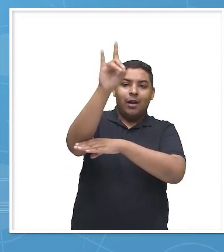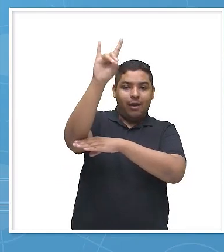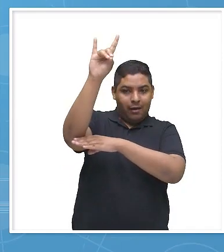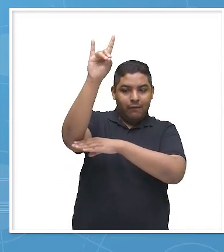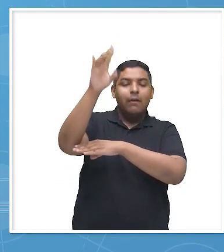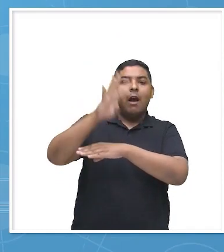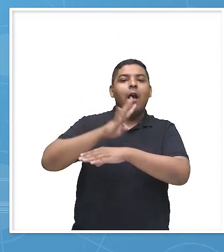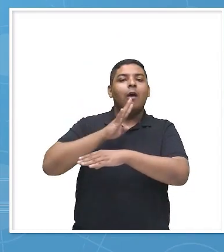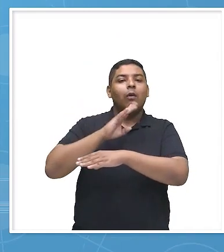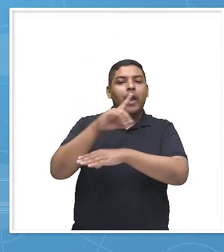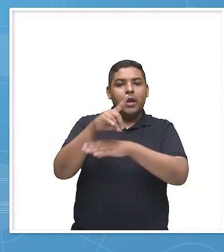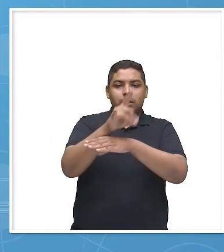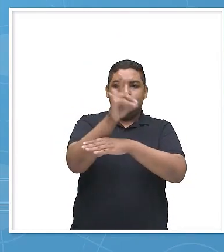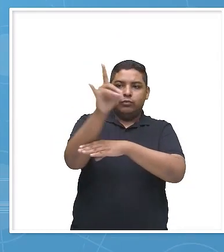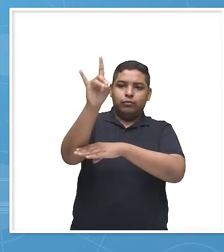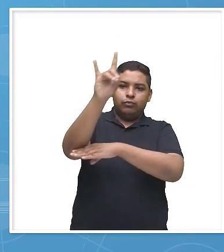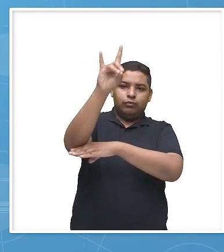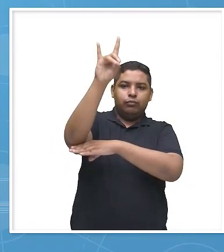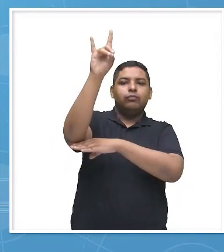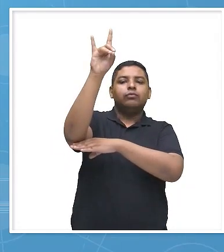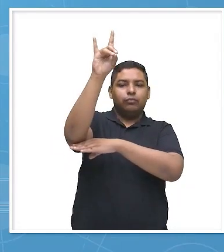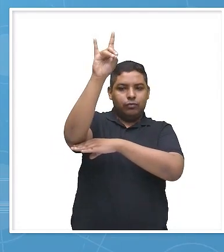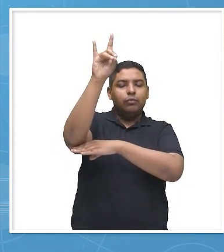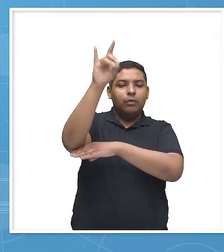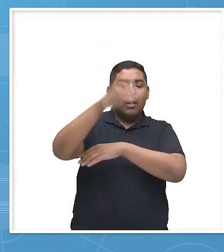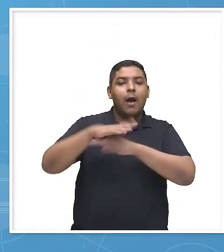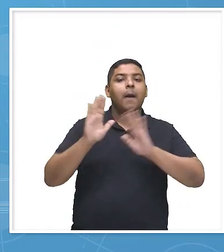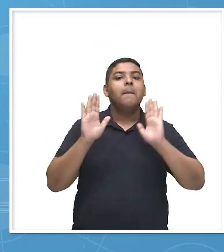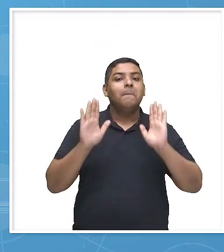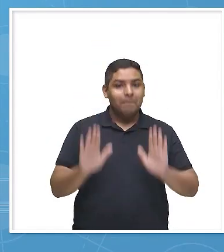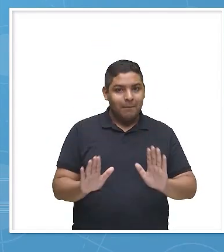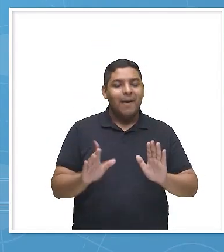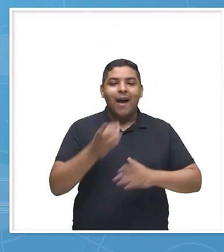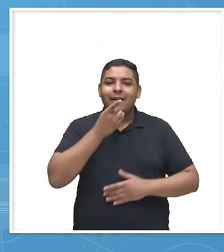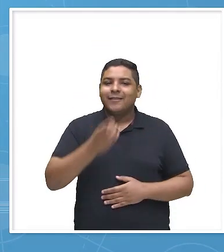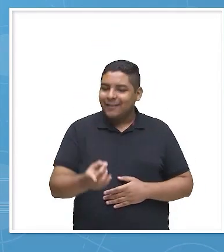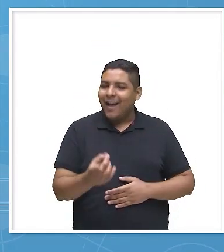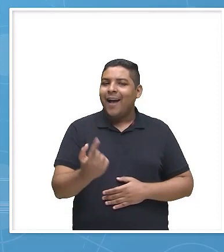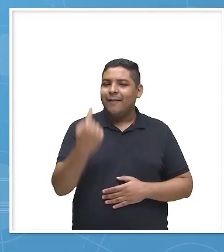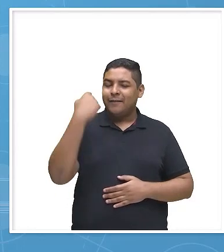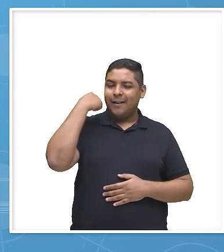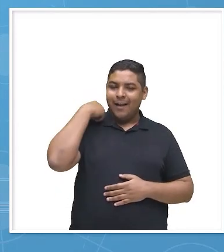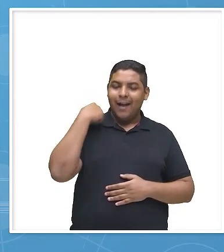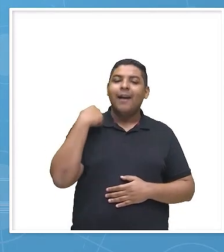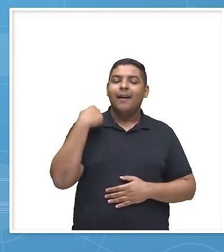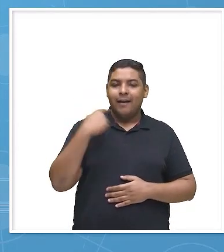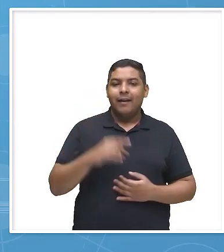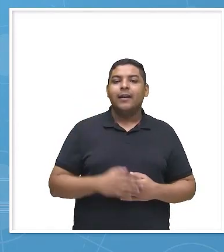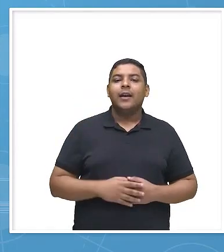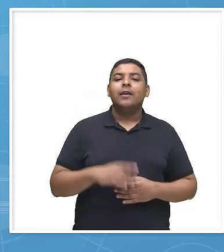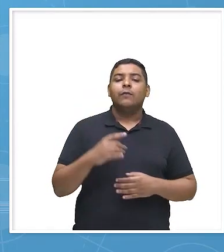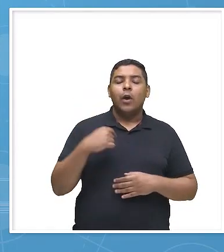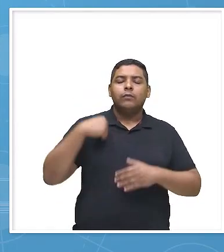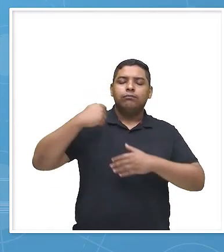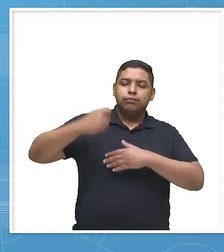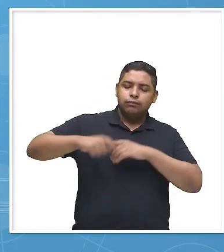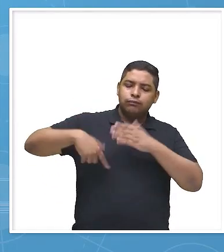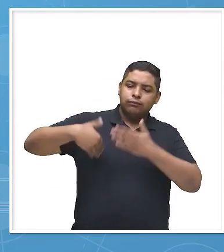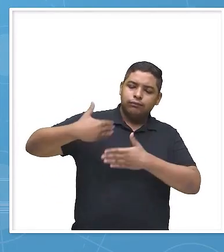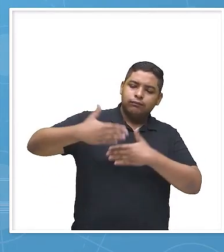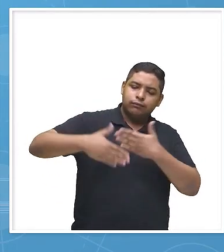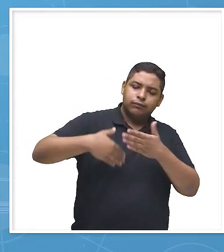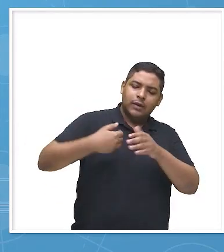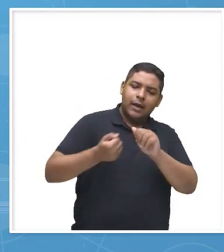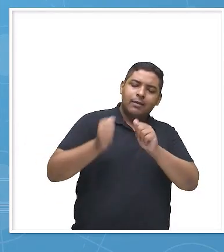girafas como um animal de pescoço longo. Mas, segundo o Charles Darwin, nem sempre foi assim. Esse animal foi se adaptando para